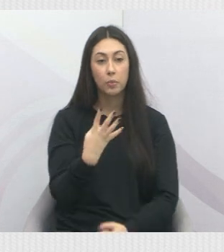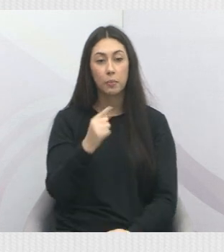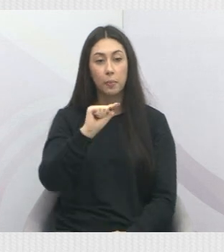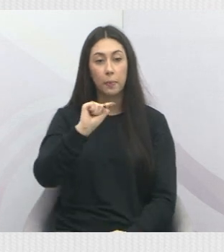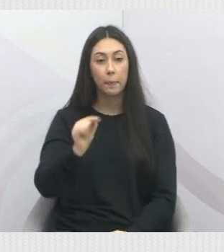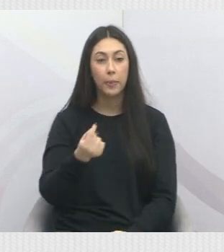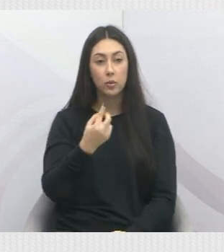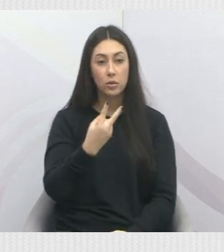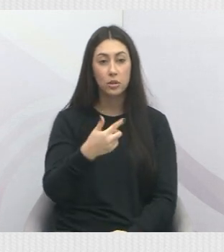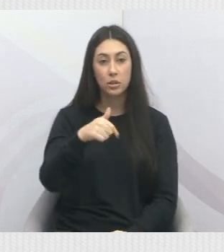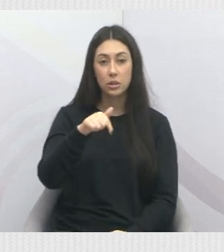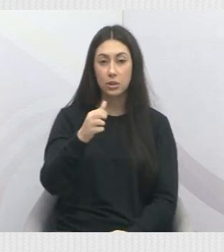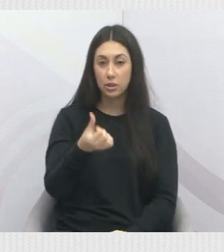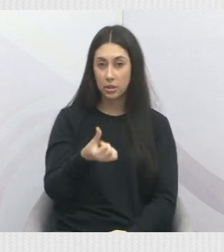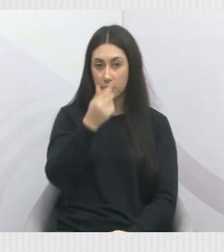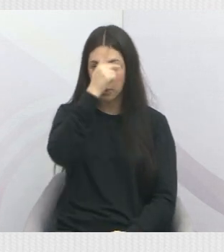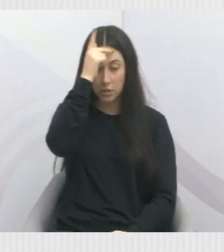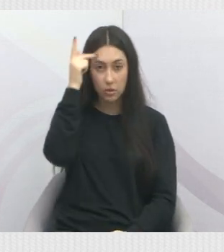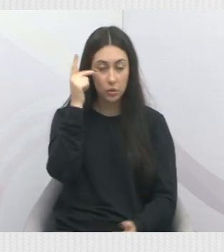4.276